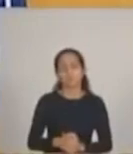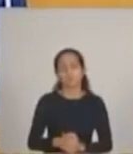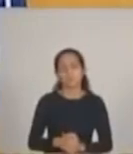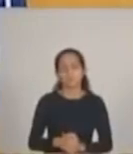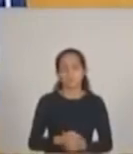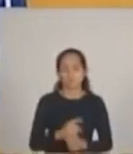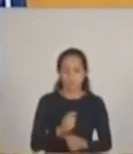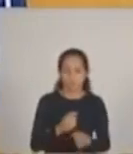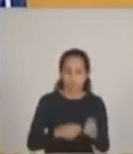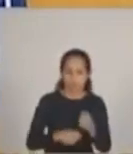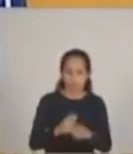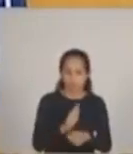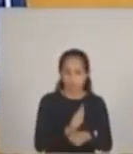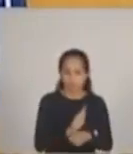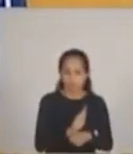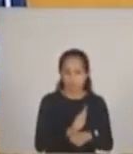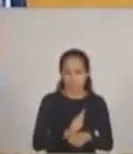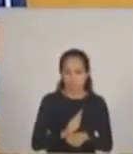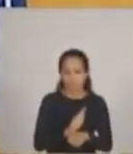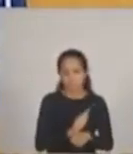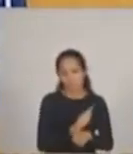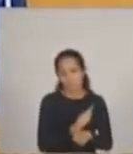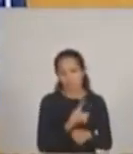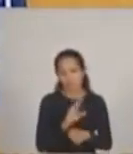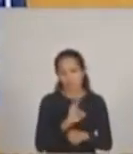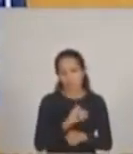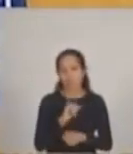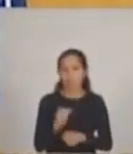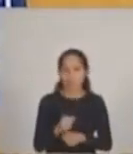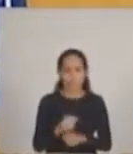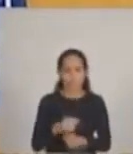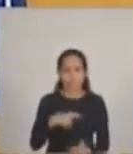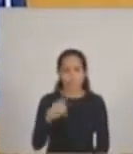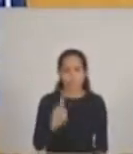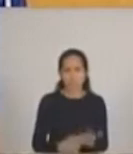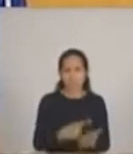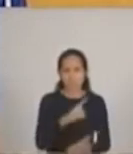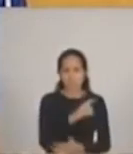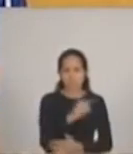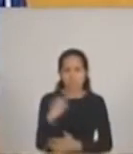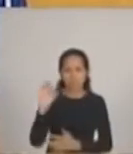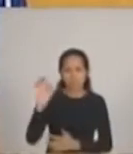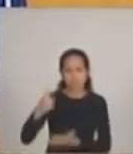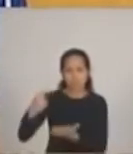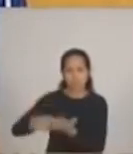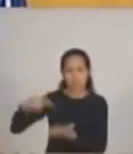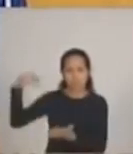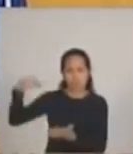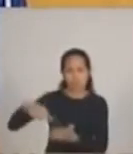TJ cumprindo 100% daquilo que acordou aqui da tribuna dessa Assembleia.